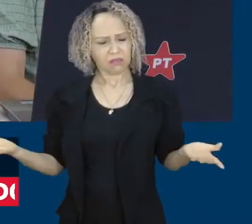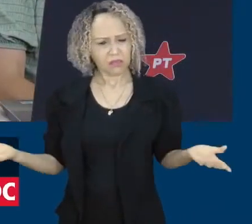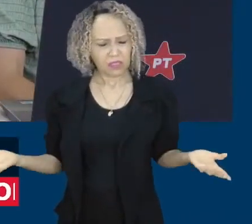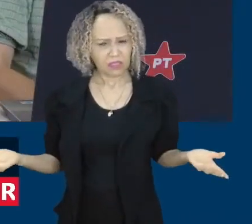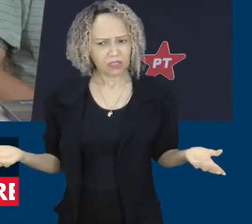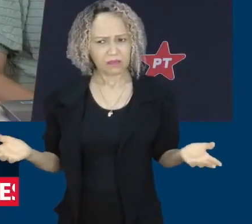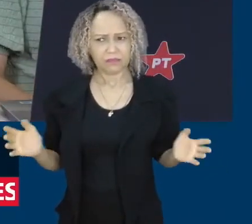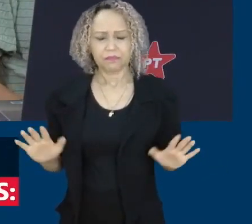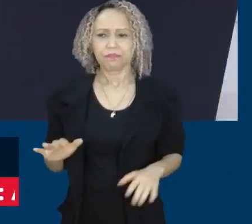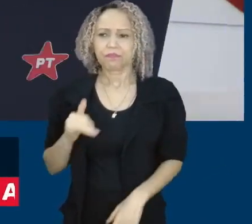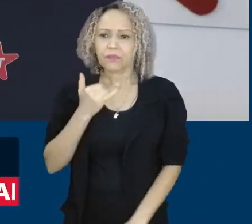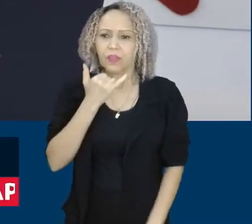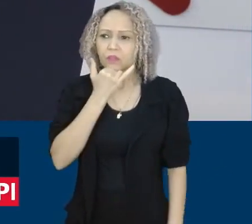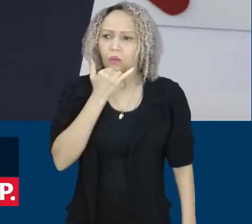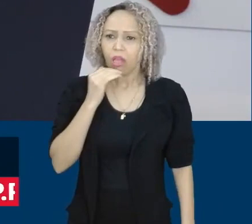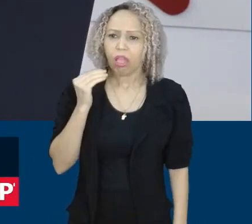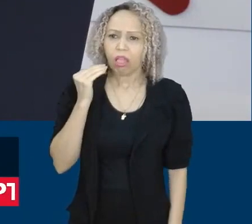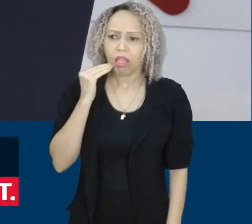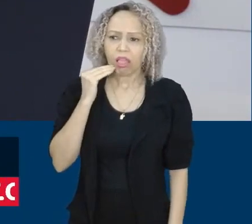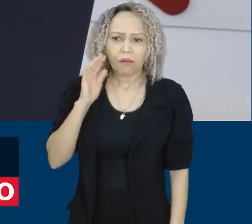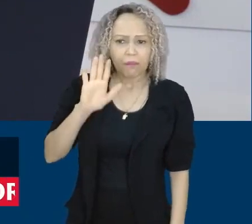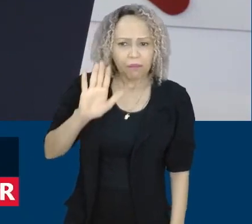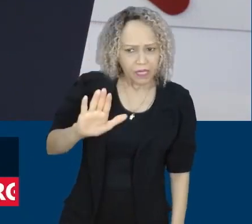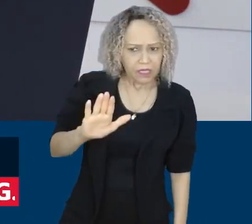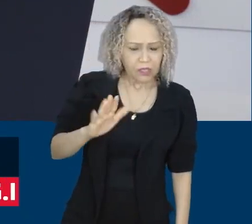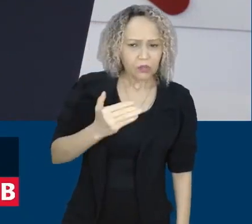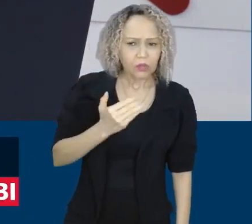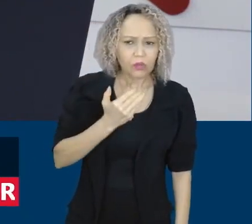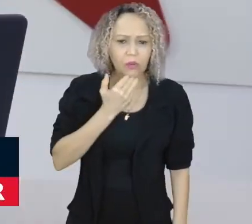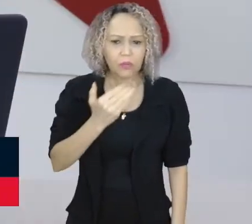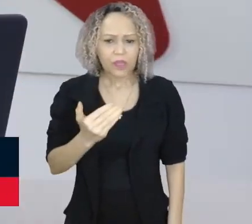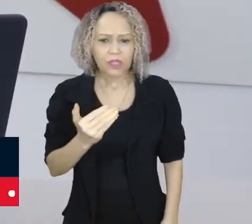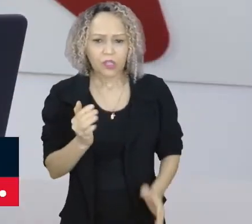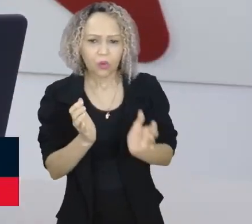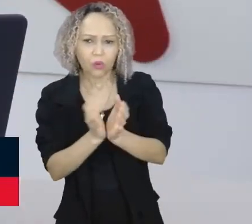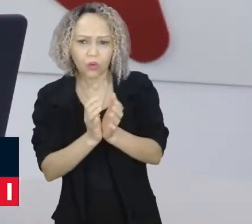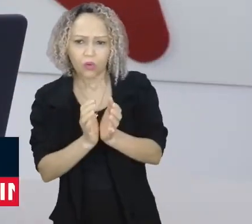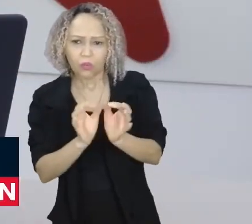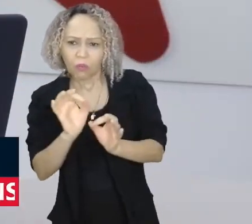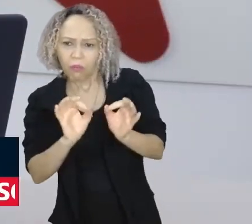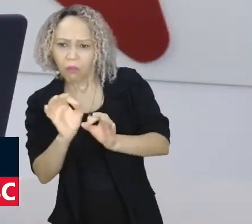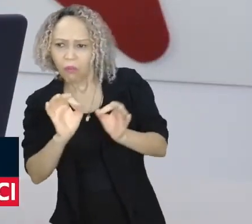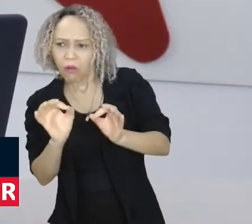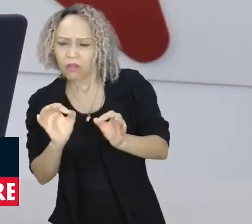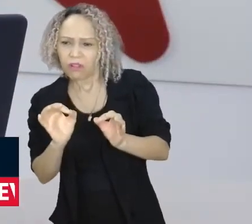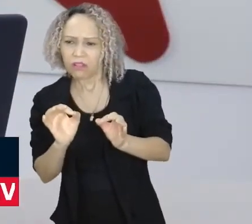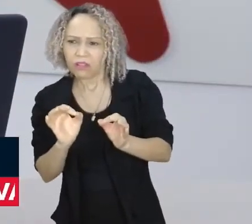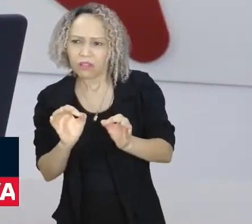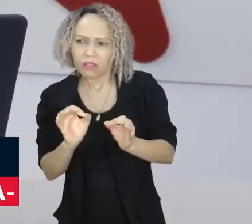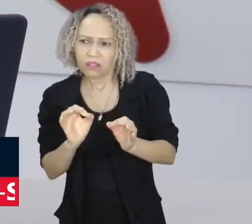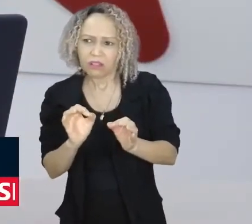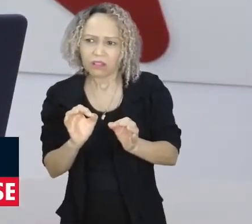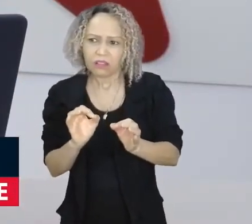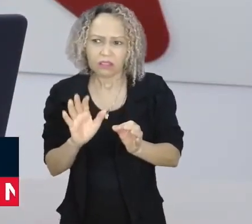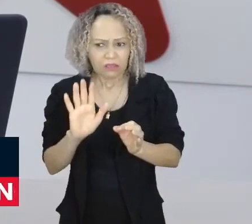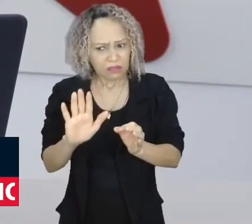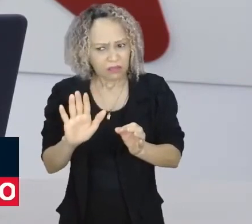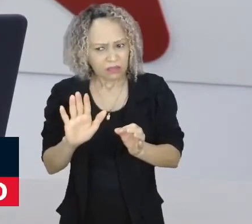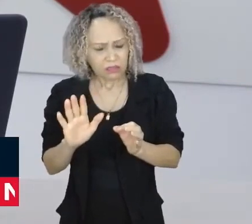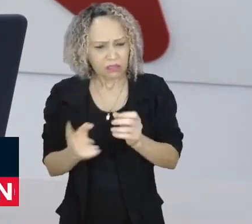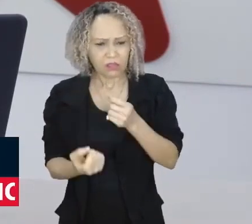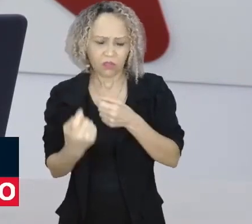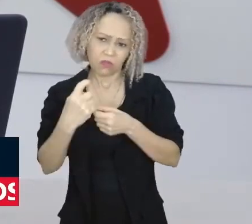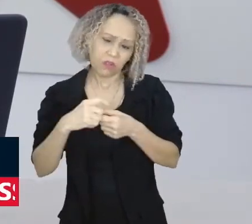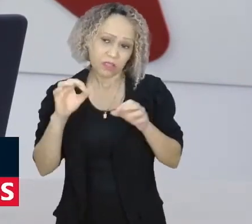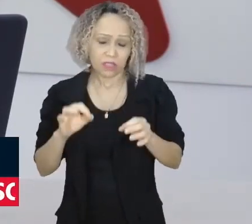Tá dando uma travadinha. Produção, vou pedir para vocês ajustarem o áudio e a imagem do deputado. Daqui a pouco a gente volta, se tudo der certo.